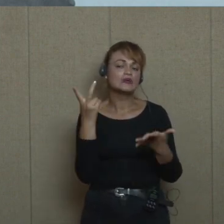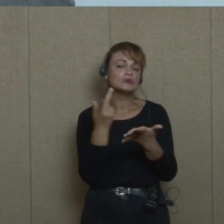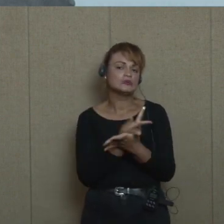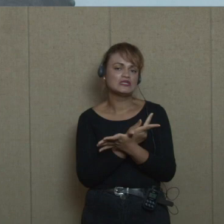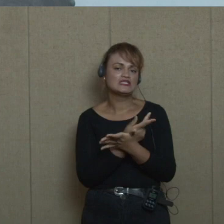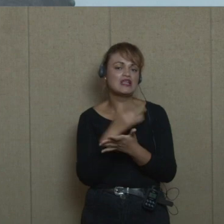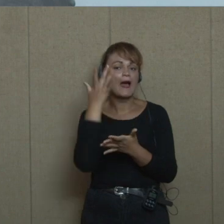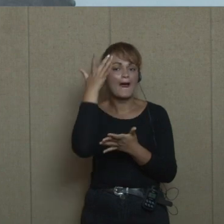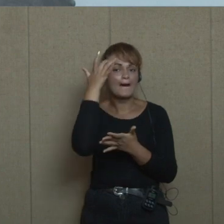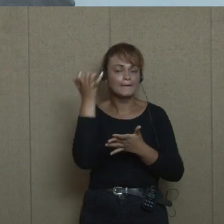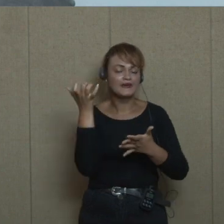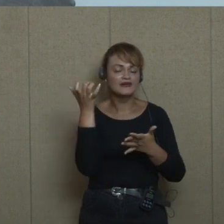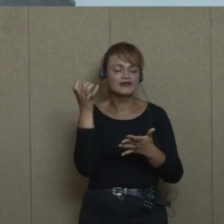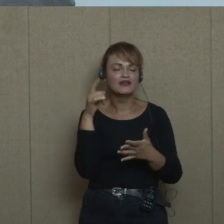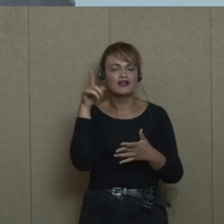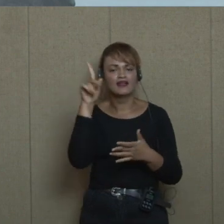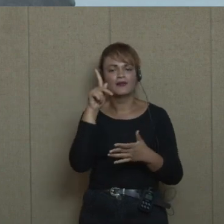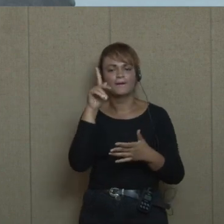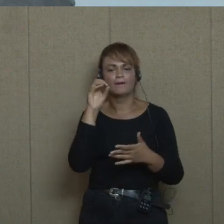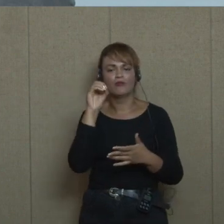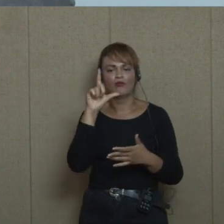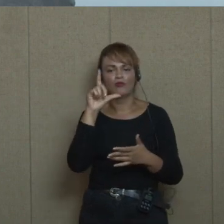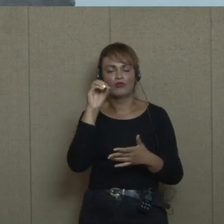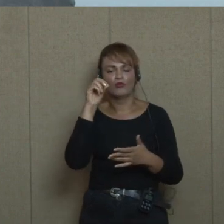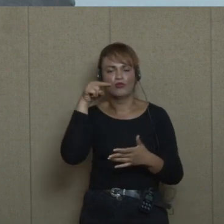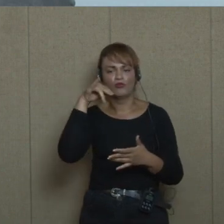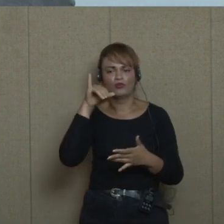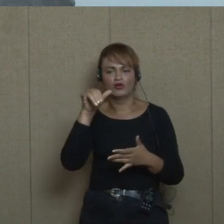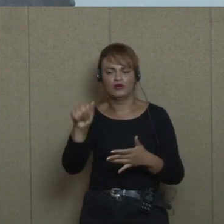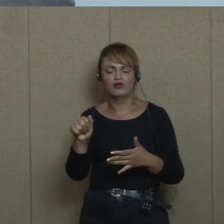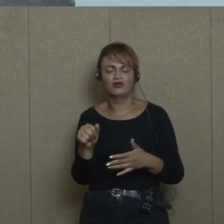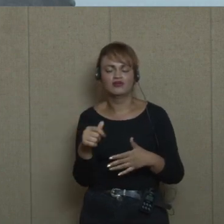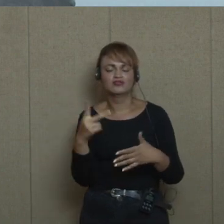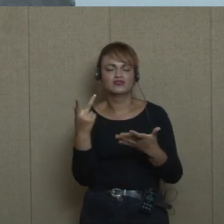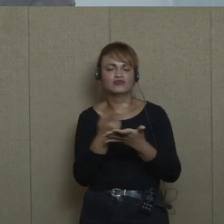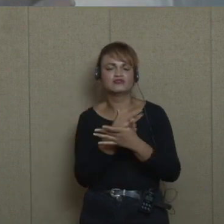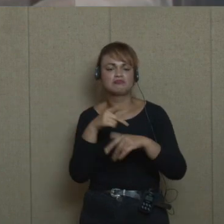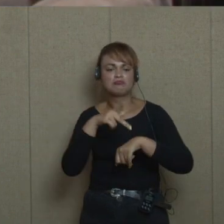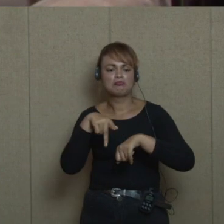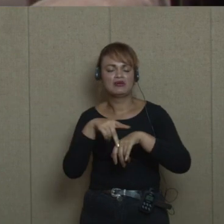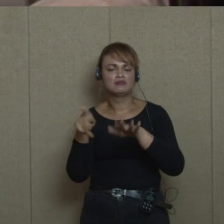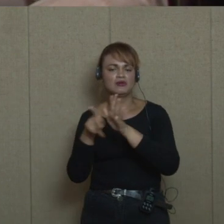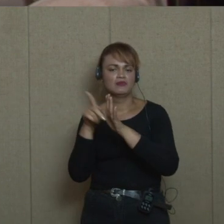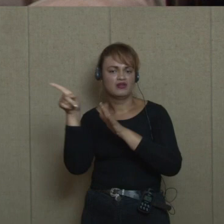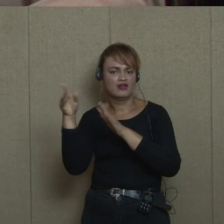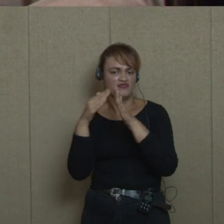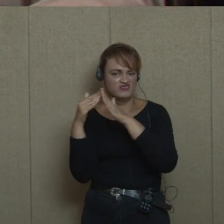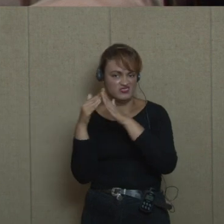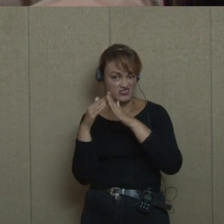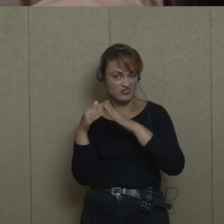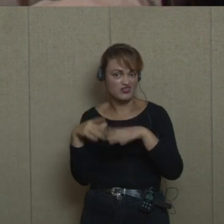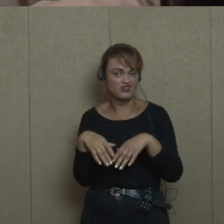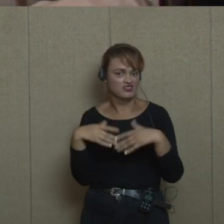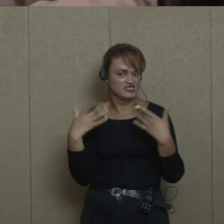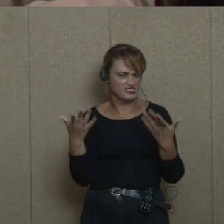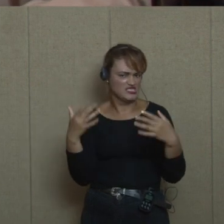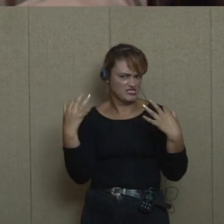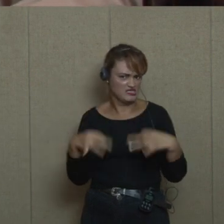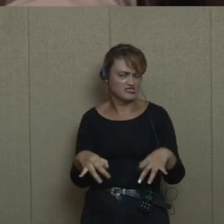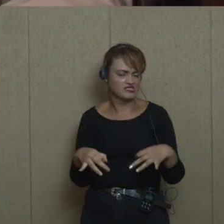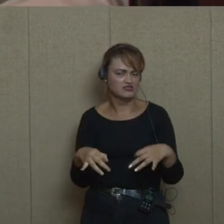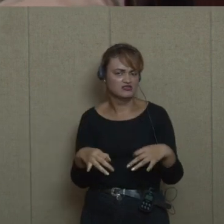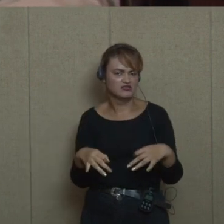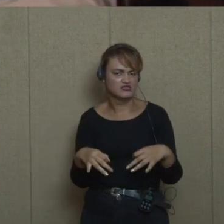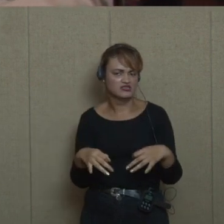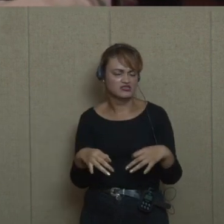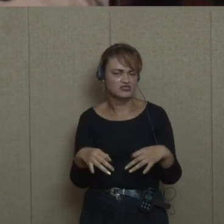acontecer amanhã na Polônia, nos países dos Balcãs, temos certeza?